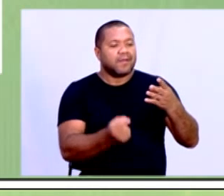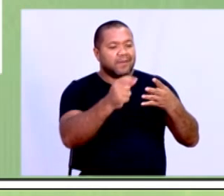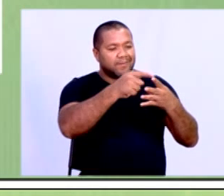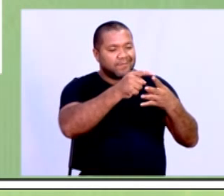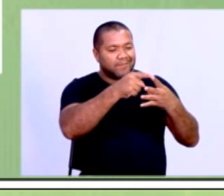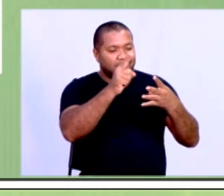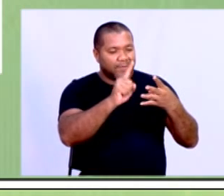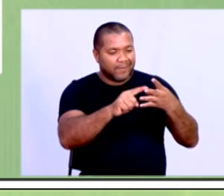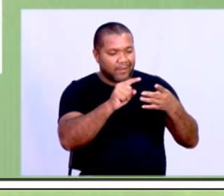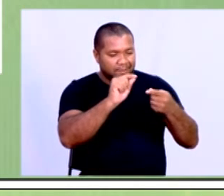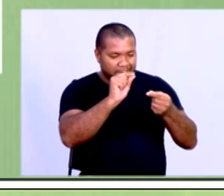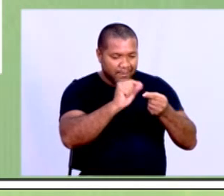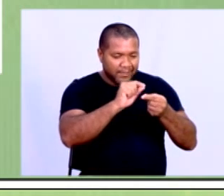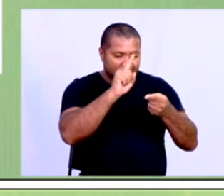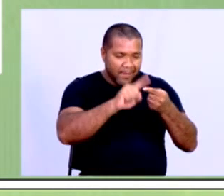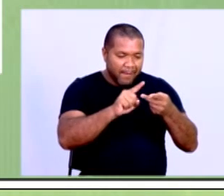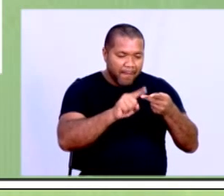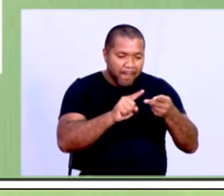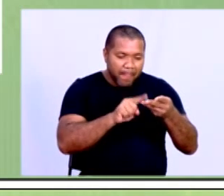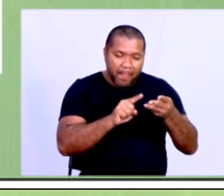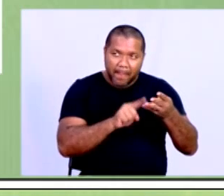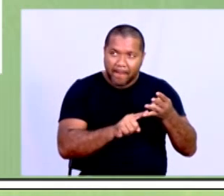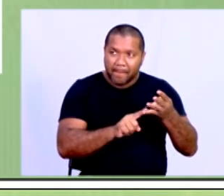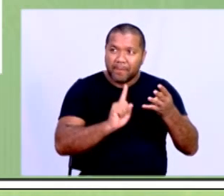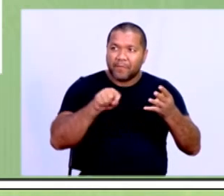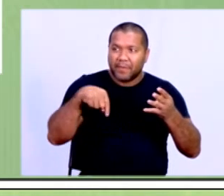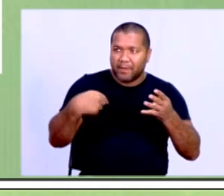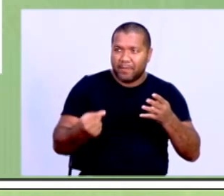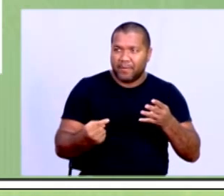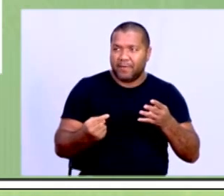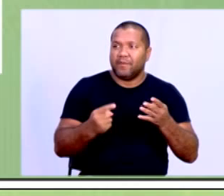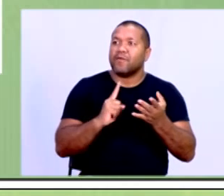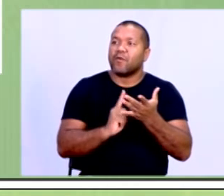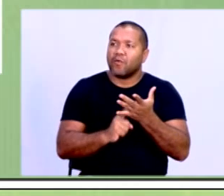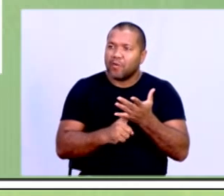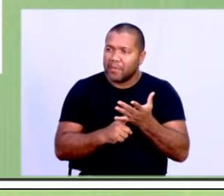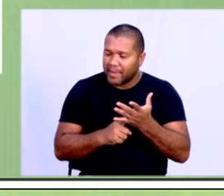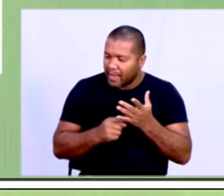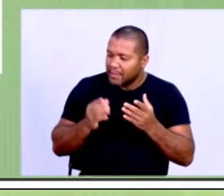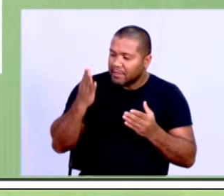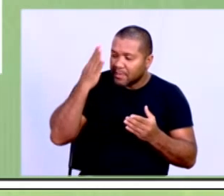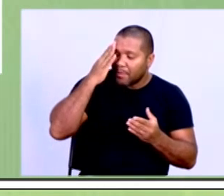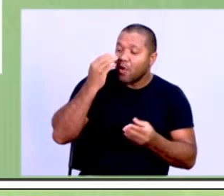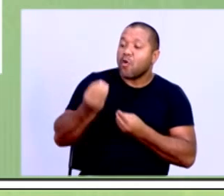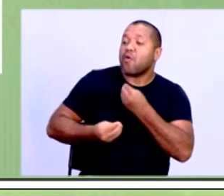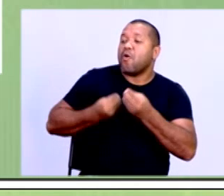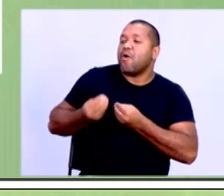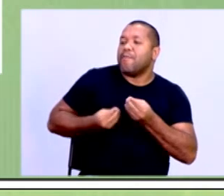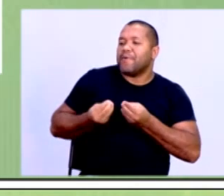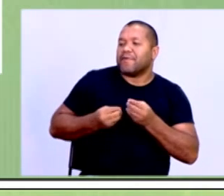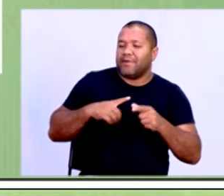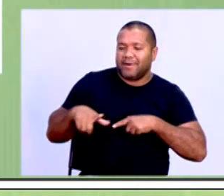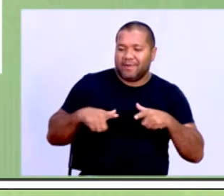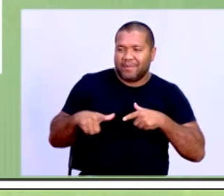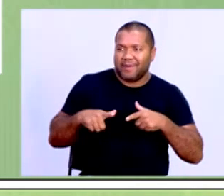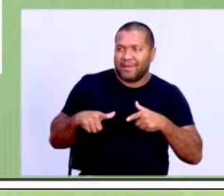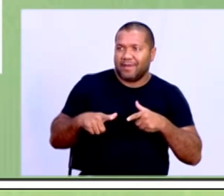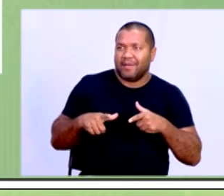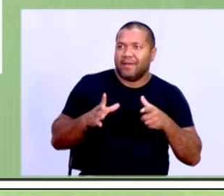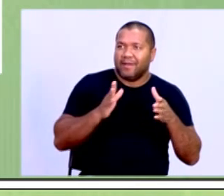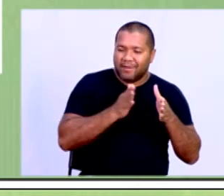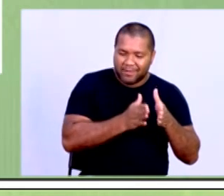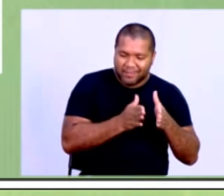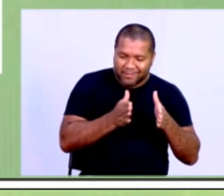ter. Depois, eles vão planejar e fazer um plano de desenvolvimento.